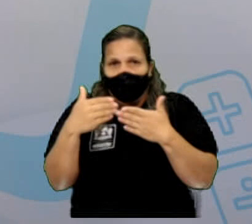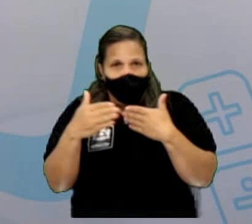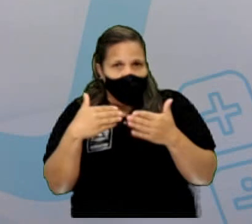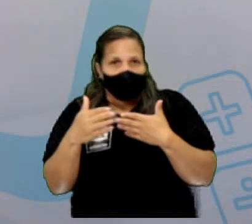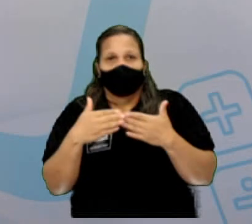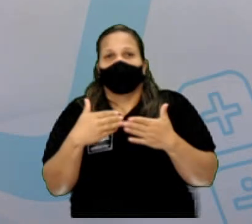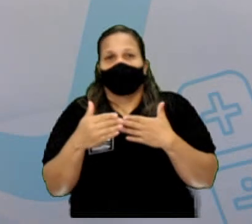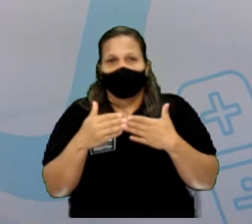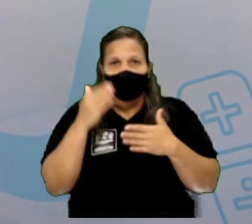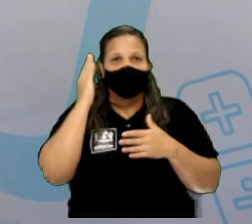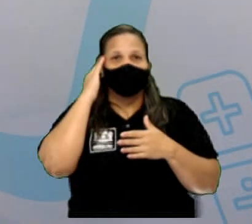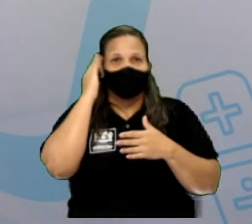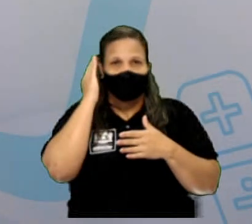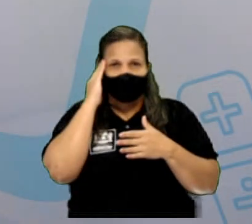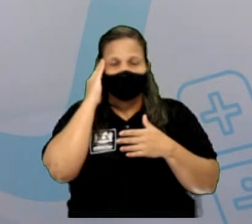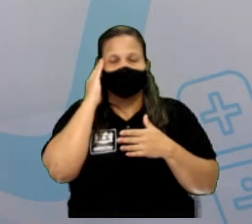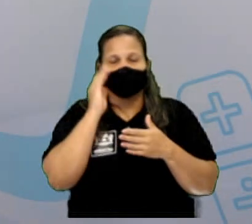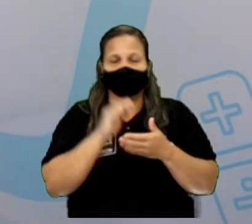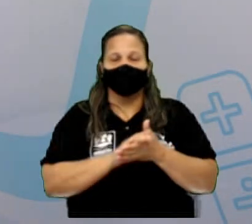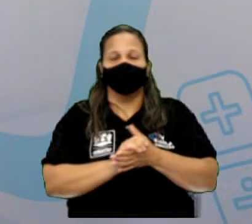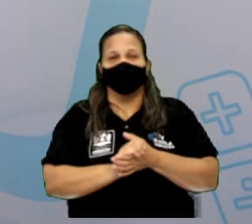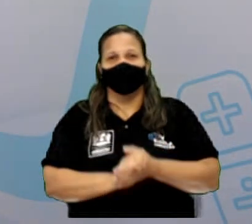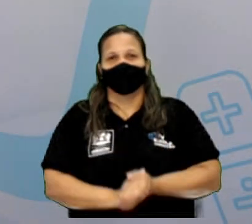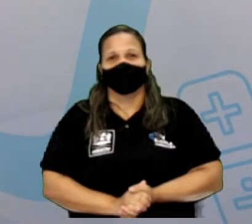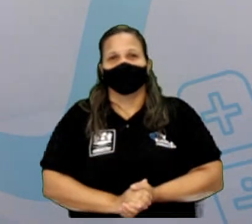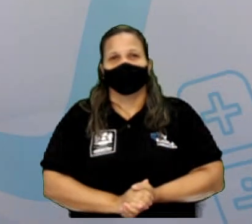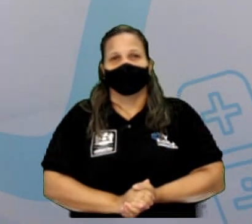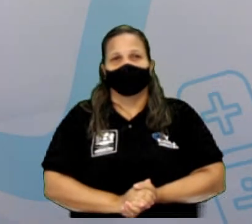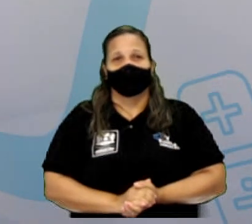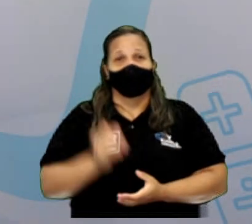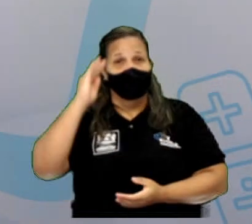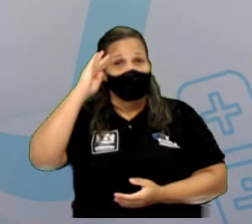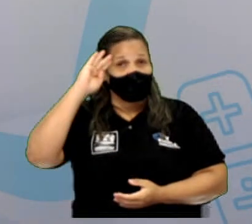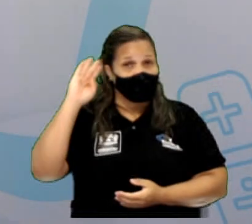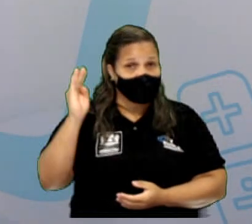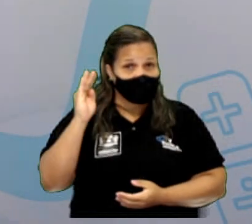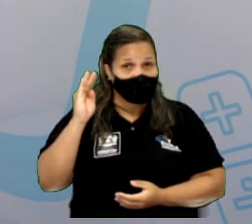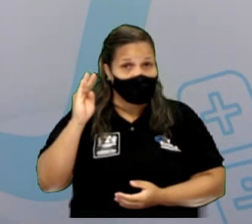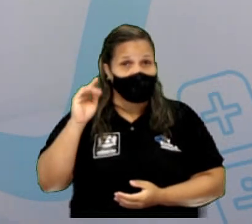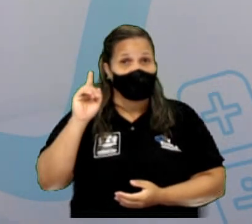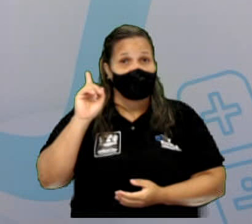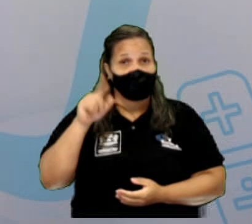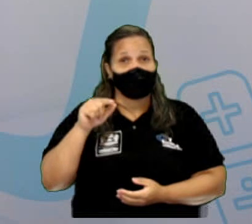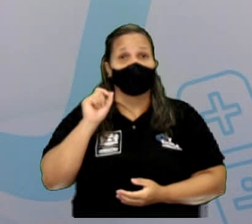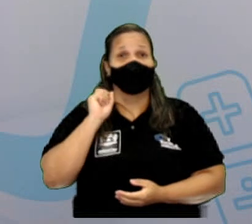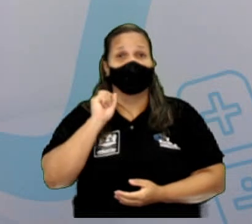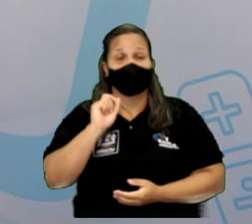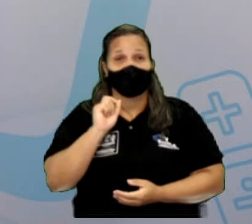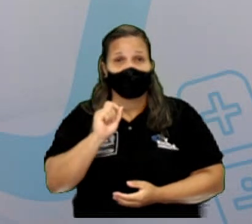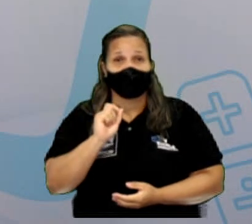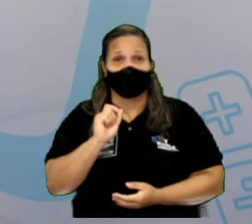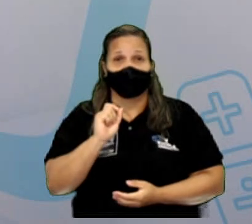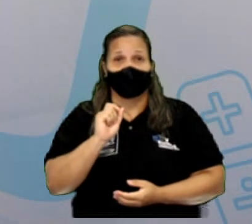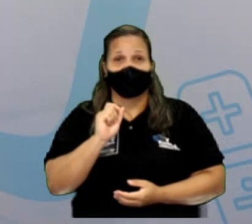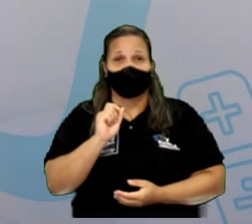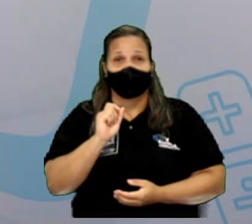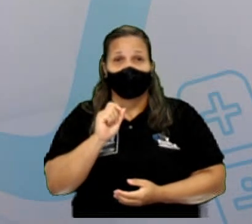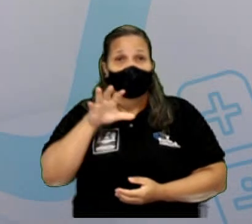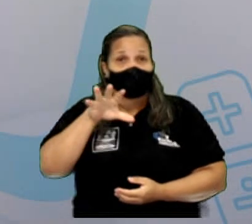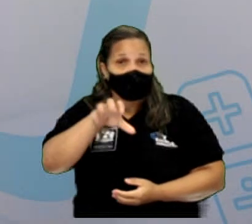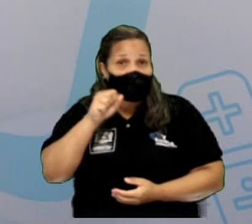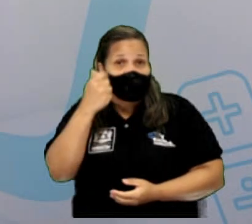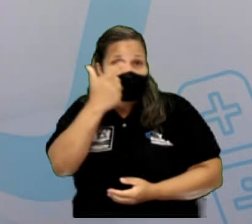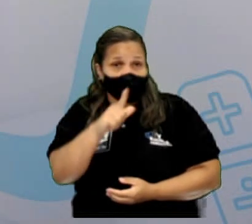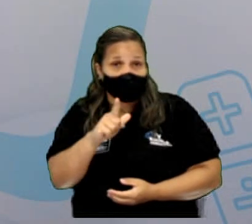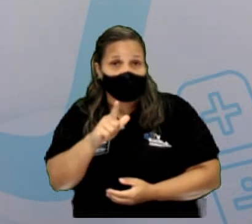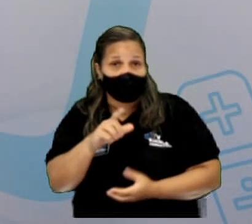cesta, marcar o touchdown e por aí vai. Esses são os princípios ofensivos. Os defensivos são recuperar a bola, impedir o